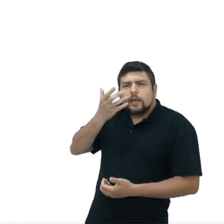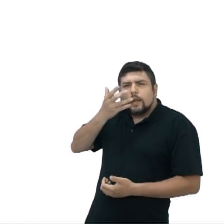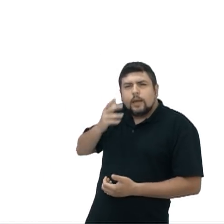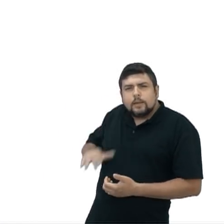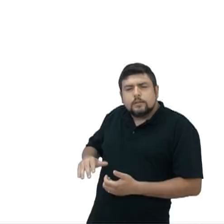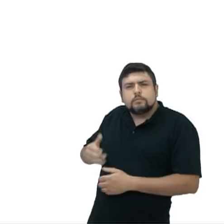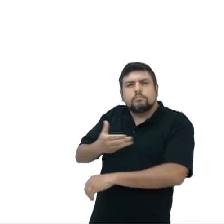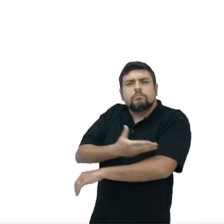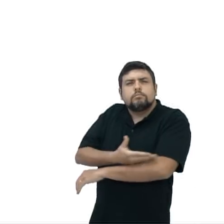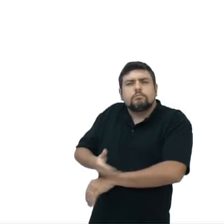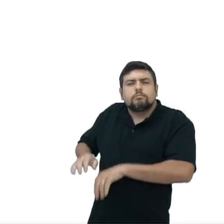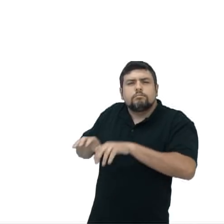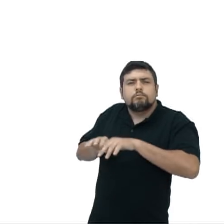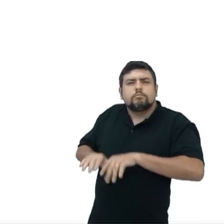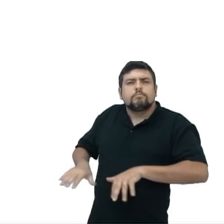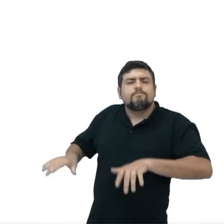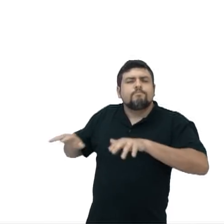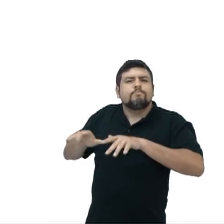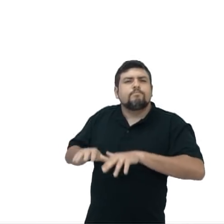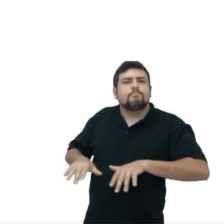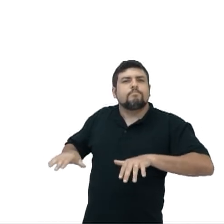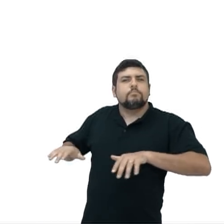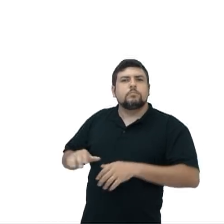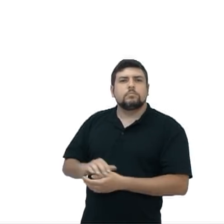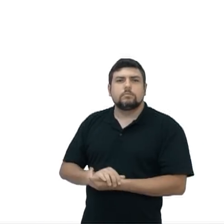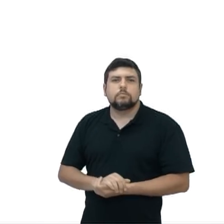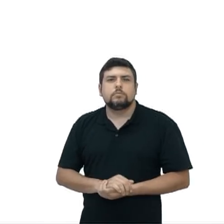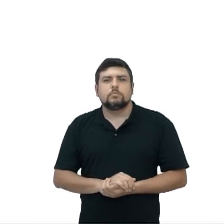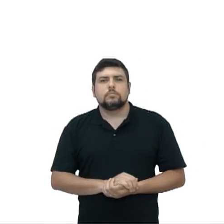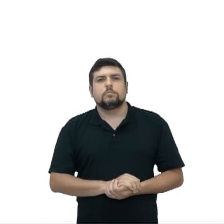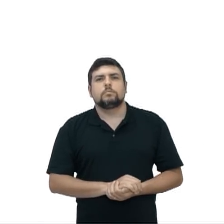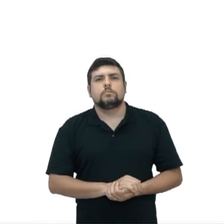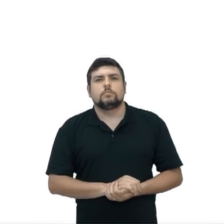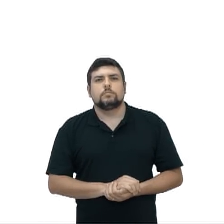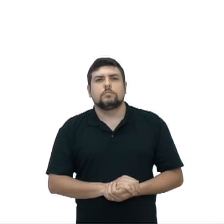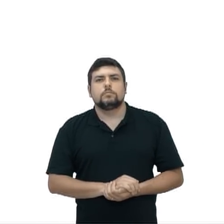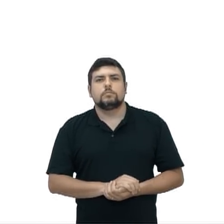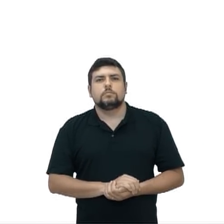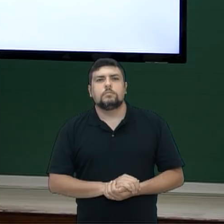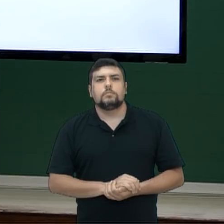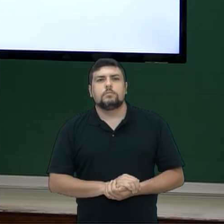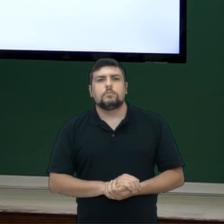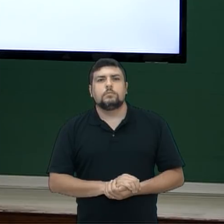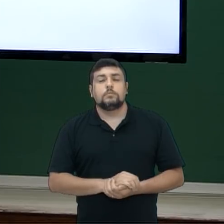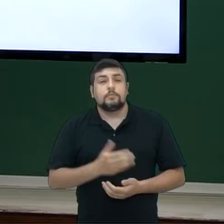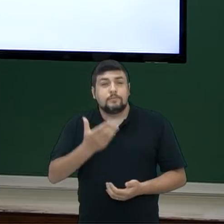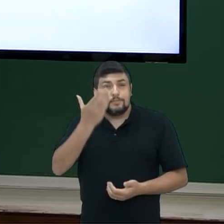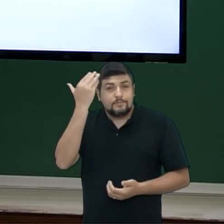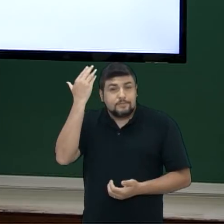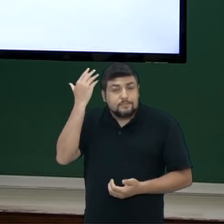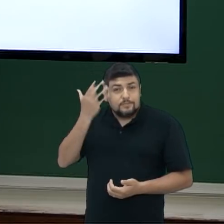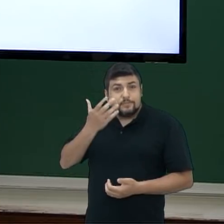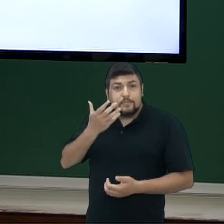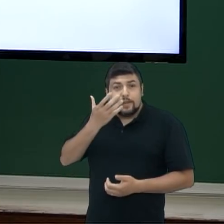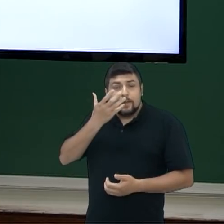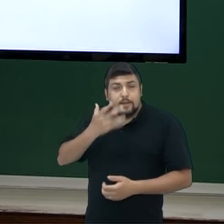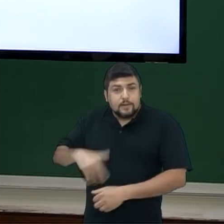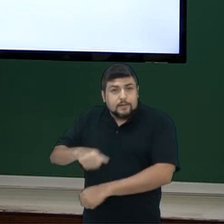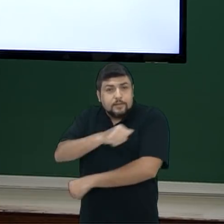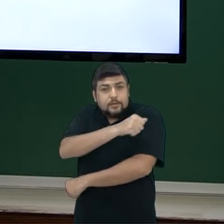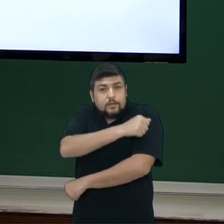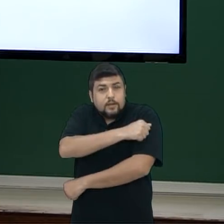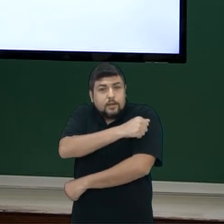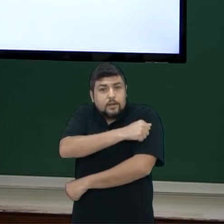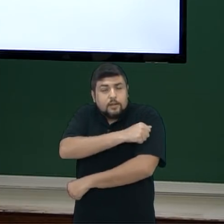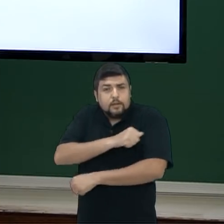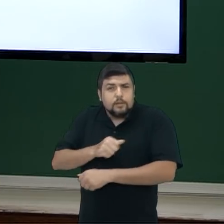criança. He studied Spanish when he was a student. Ele estudava espanhol quando ele era um estudante, né? Ele já cresceu,